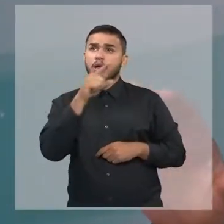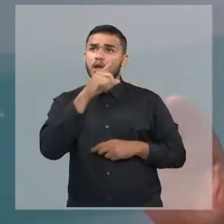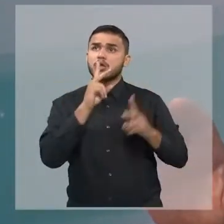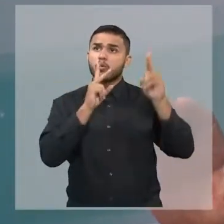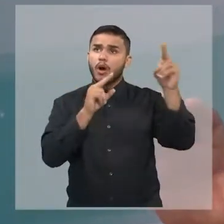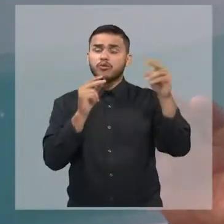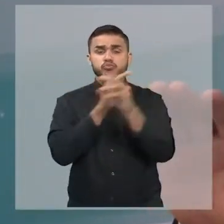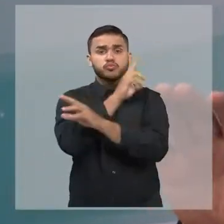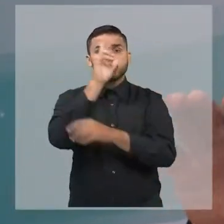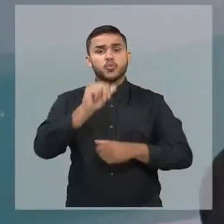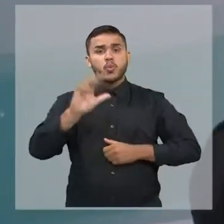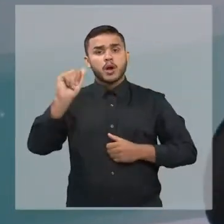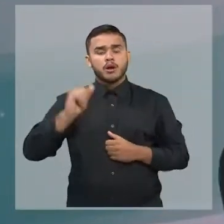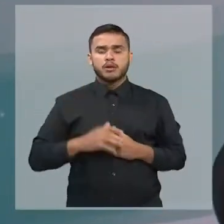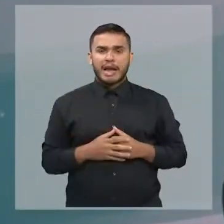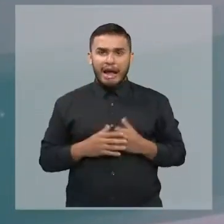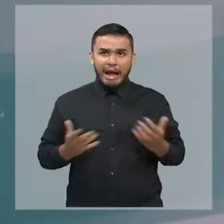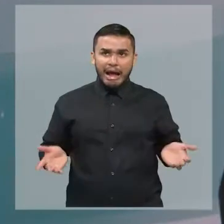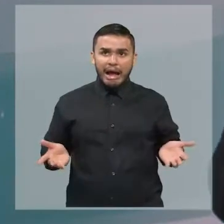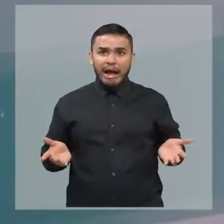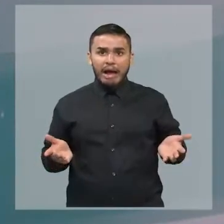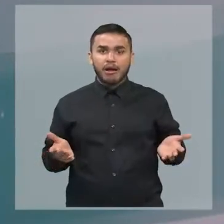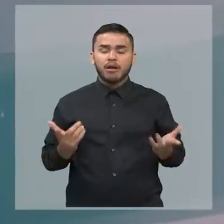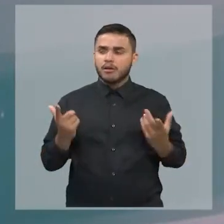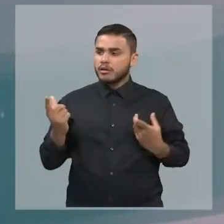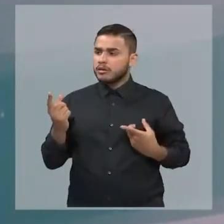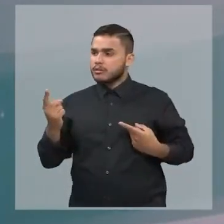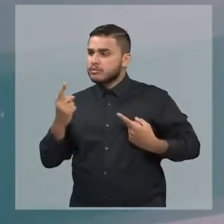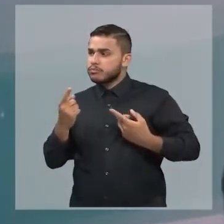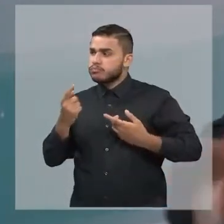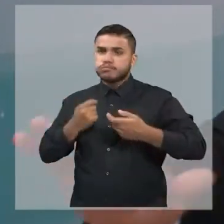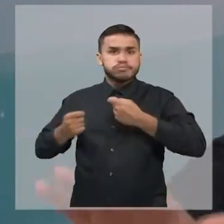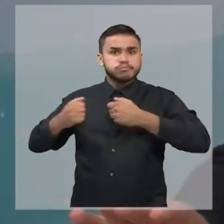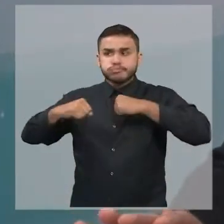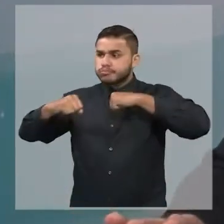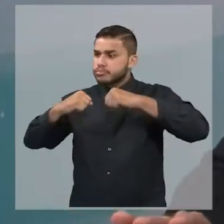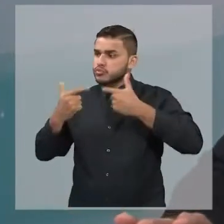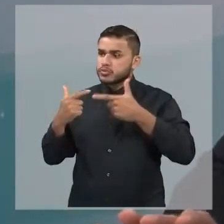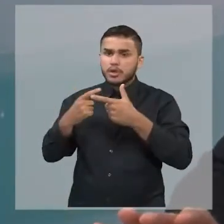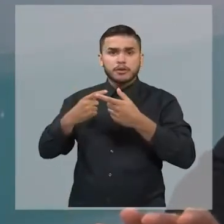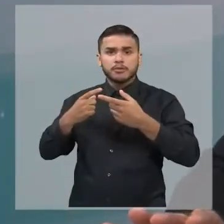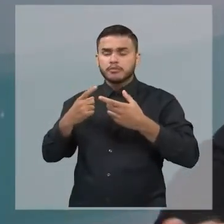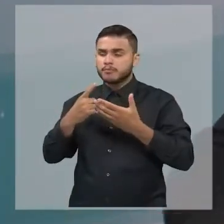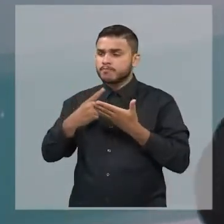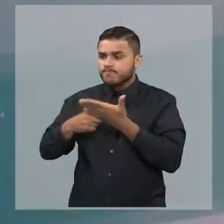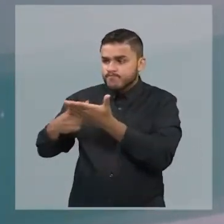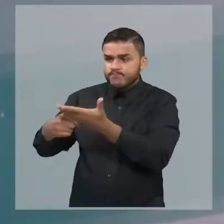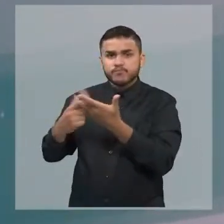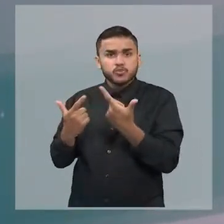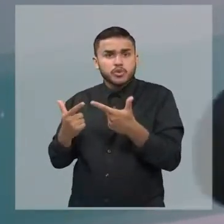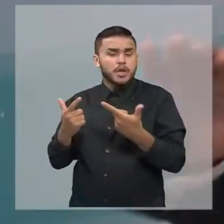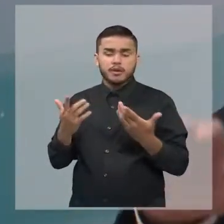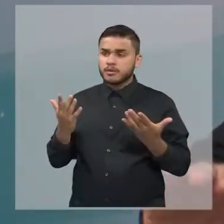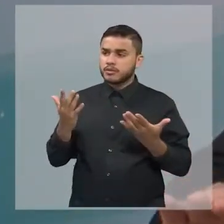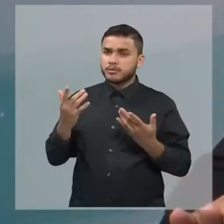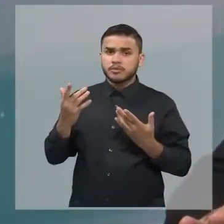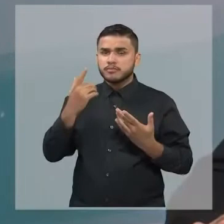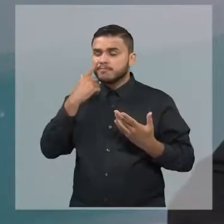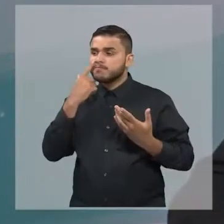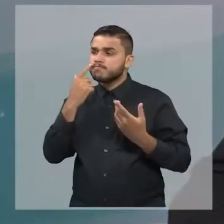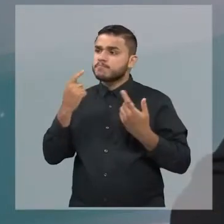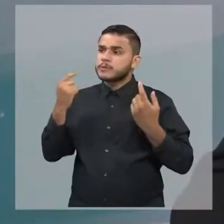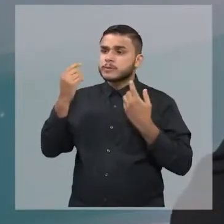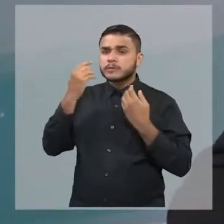simplesmente deixando a negociação política, a articulação política, sem nenhuma articulação política. Não tem nenhuma